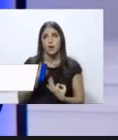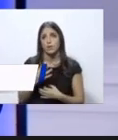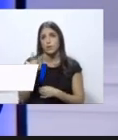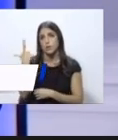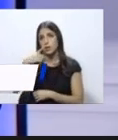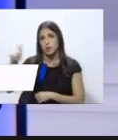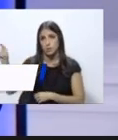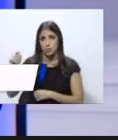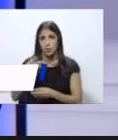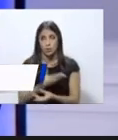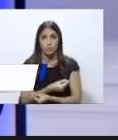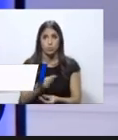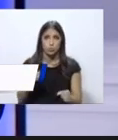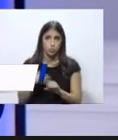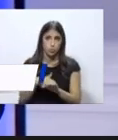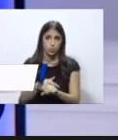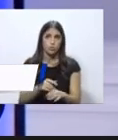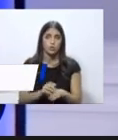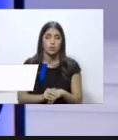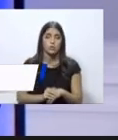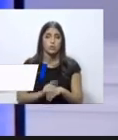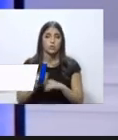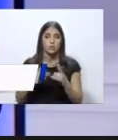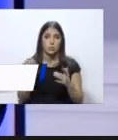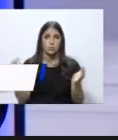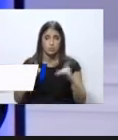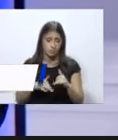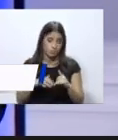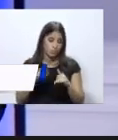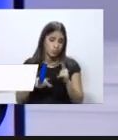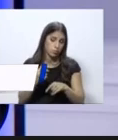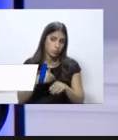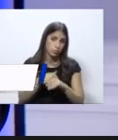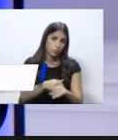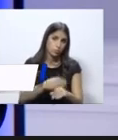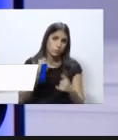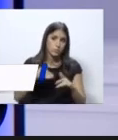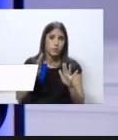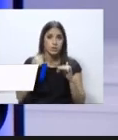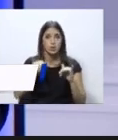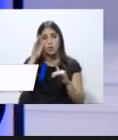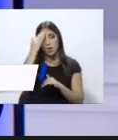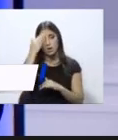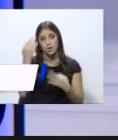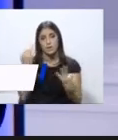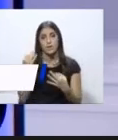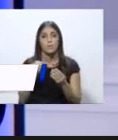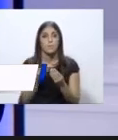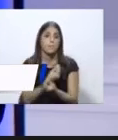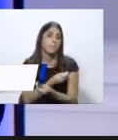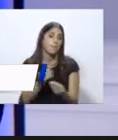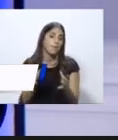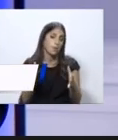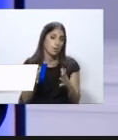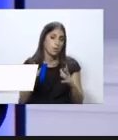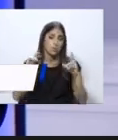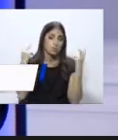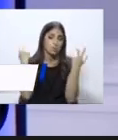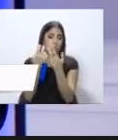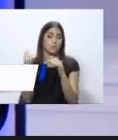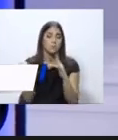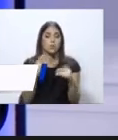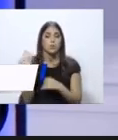saíram muitos jogadores neste setor, entraram muitos jogadores. O que eu acho que, para a generalidade dos adeptos do Futebol Clube Porto, é uma boa notícia, porque de facto